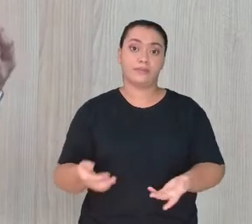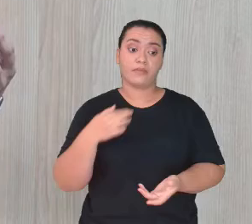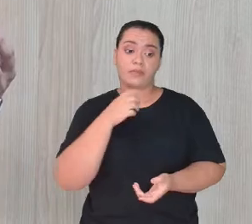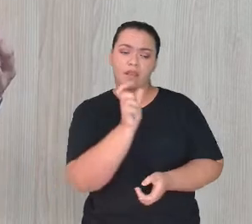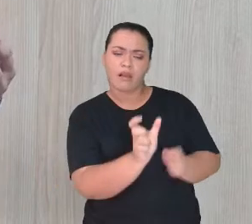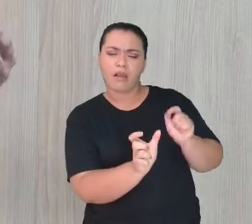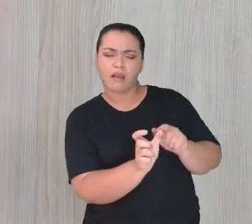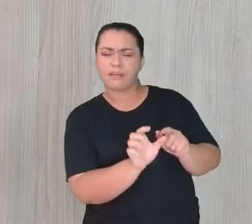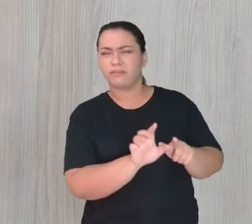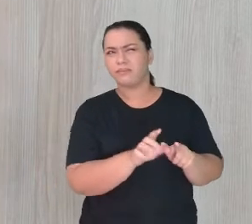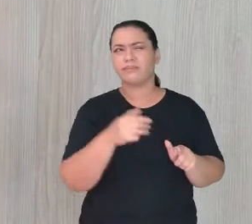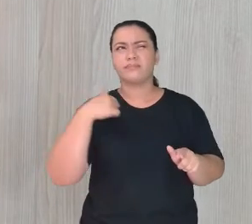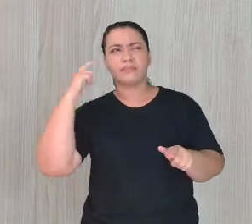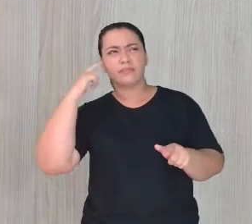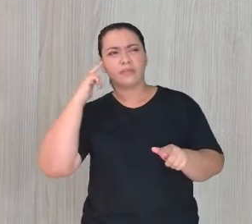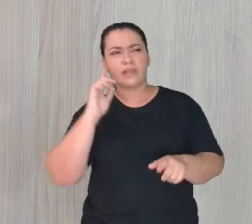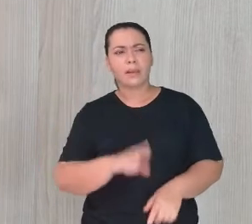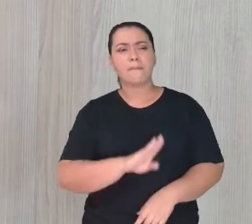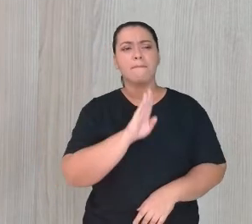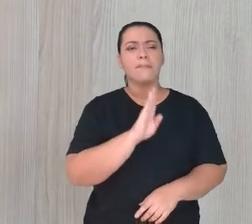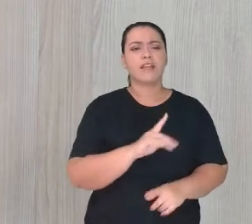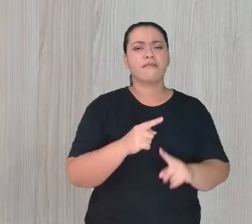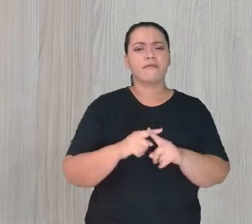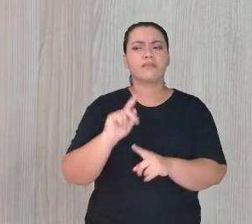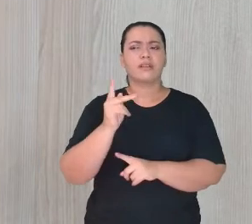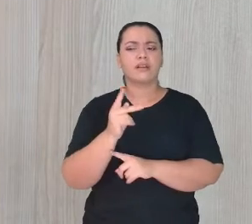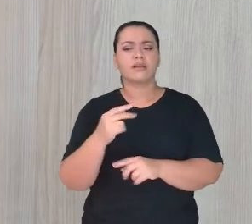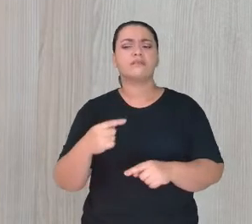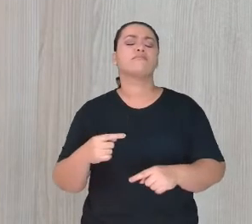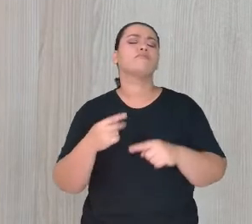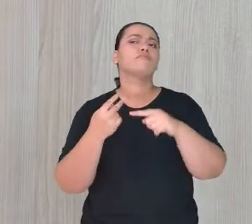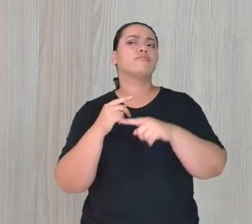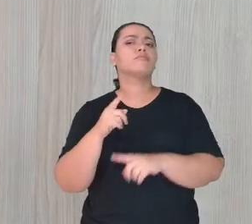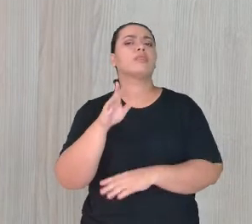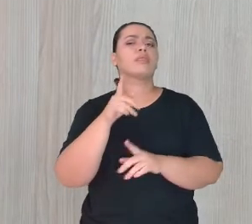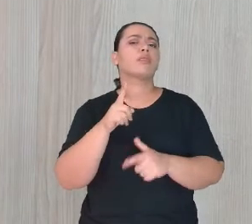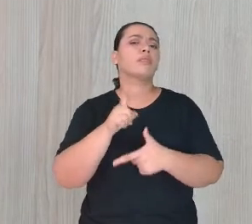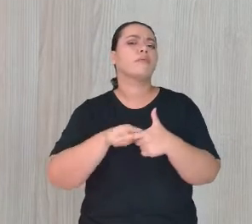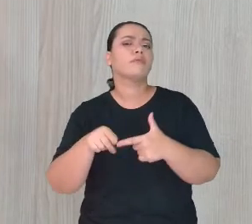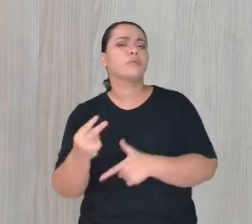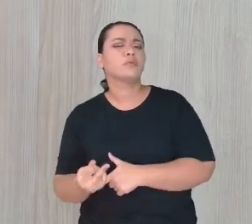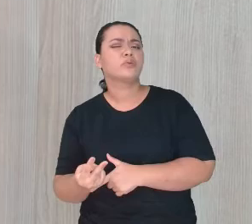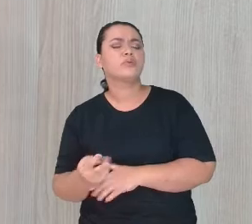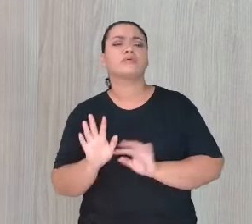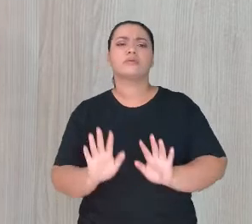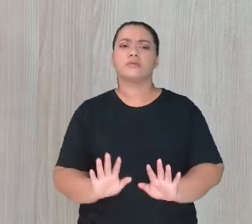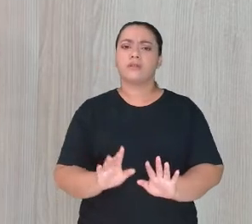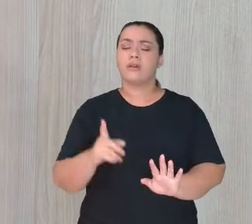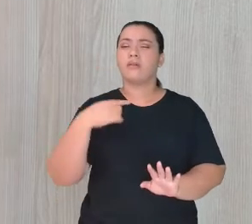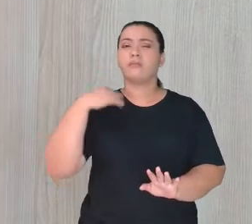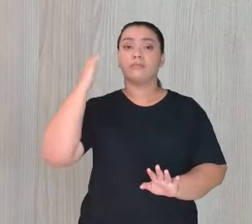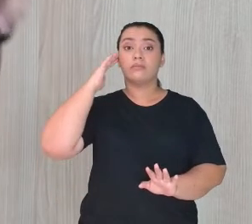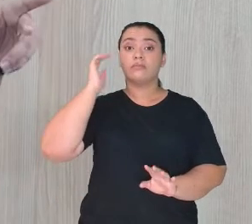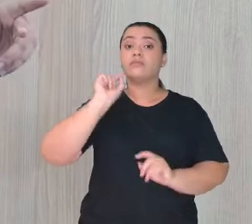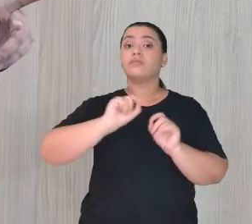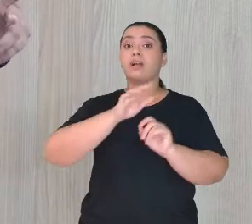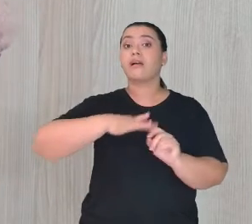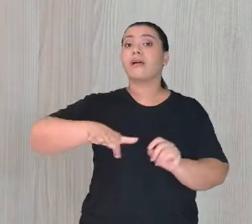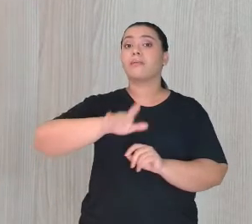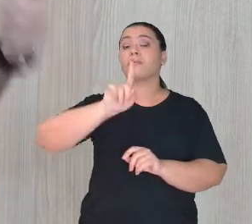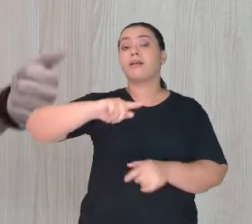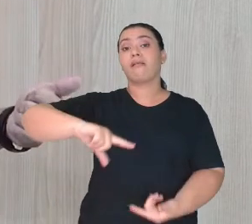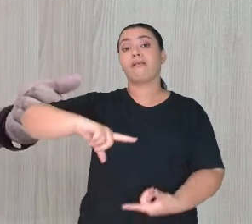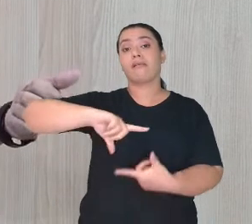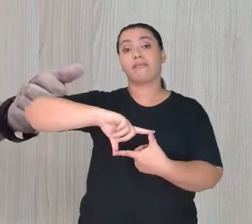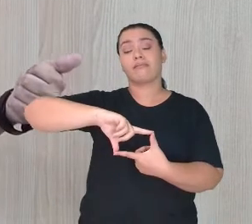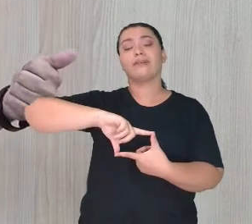fórmula, então, opa, é base vezes altura dividido por 2. Legal. Eu sei que base vezes altura é a área de um retângulo, como